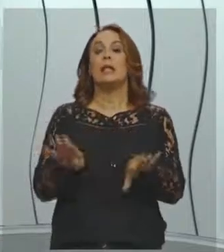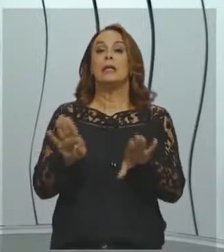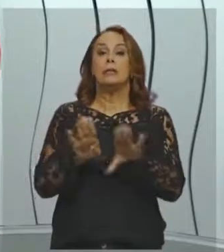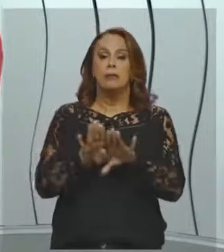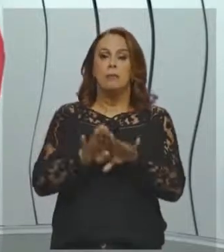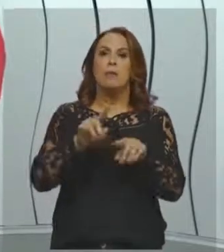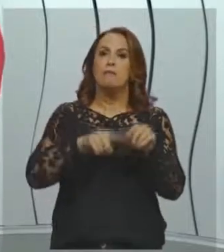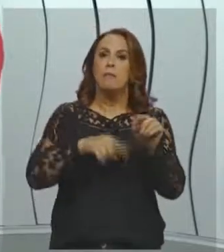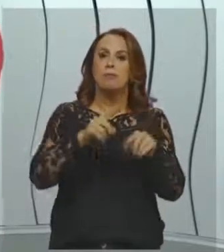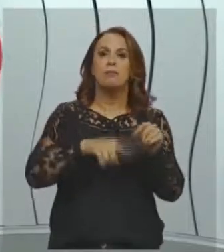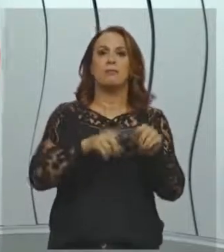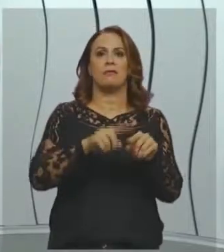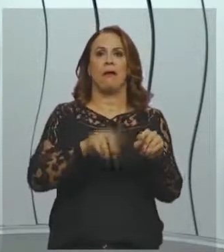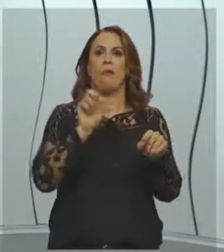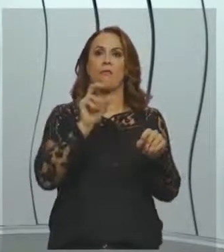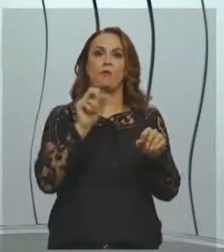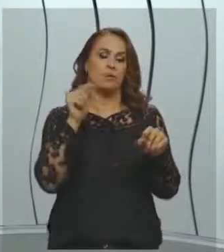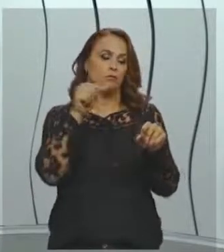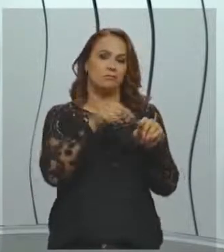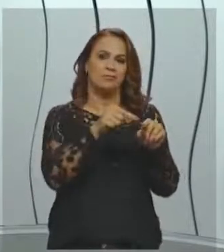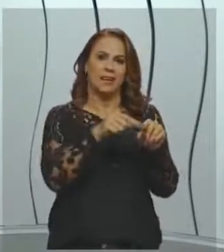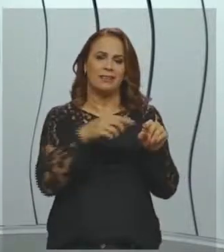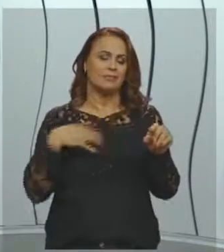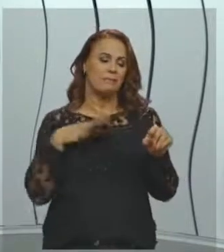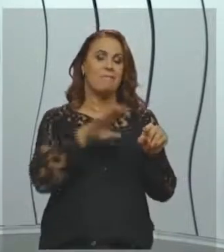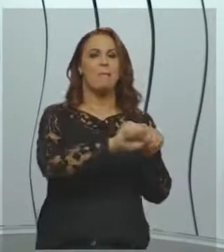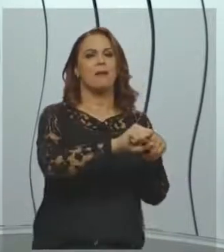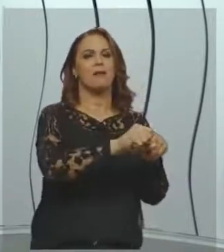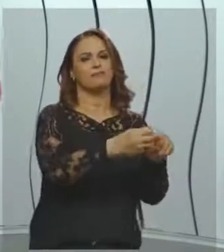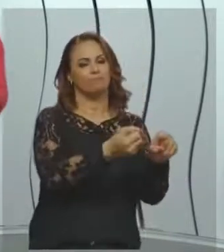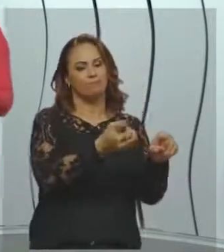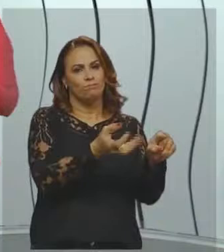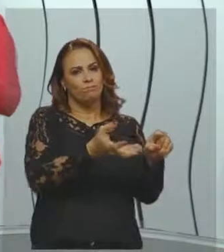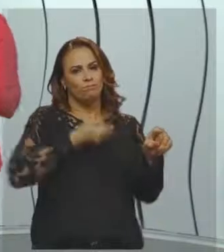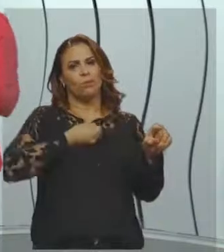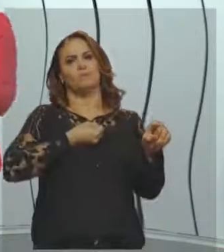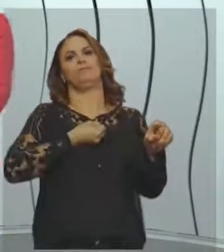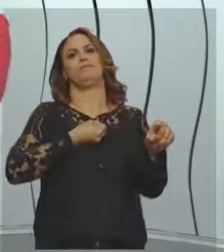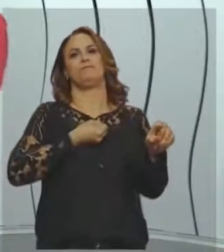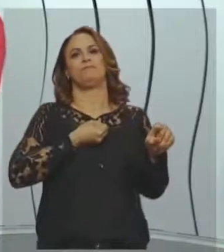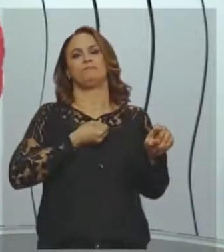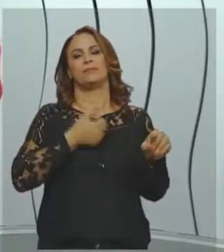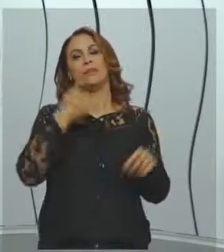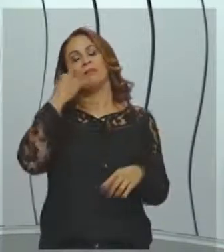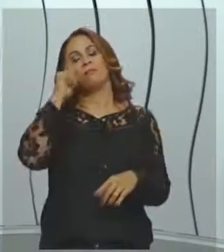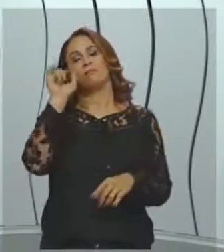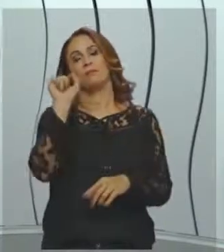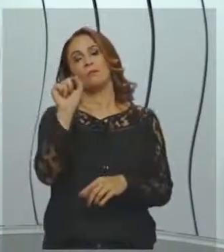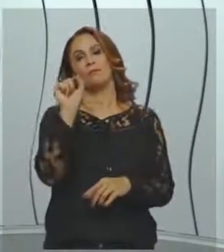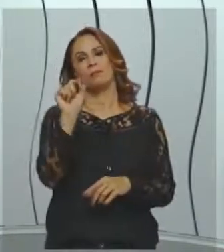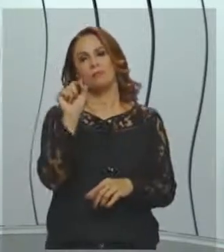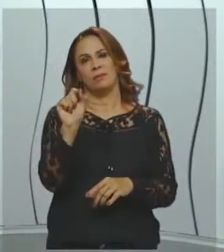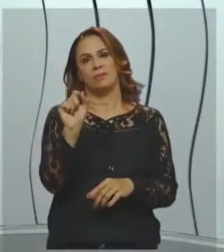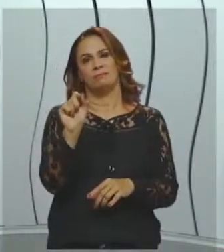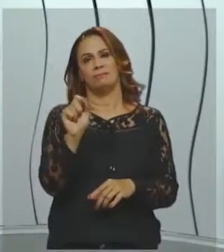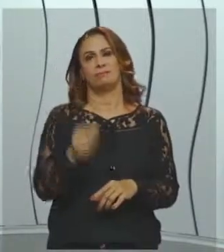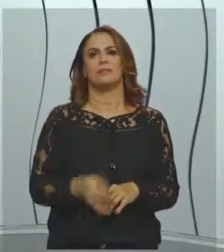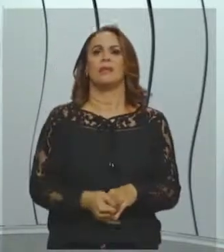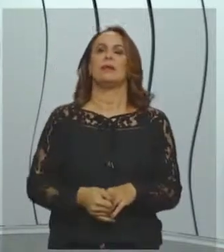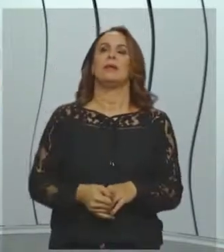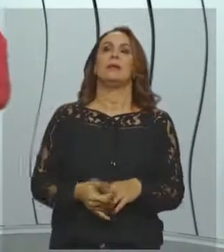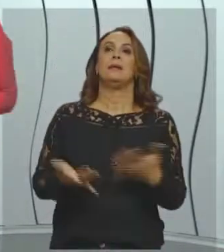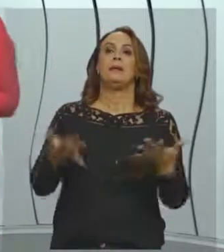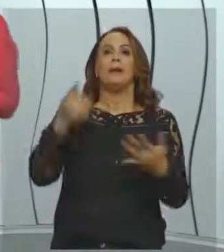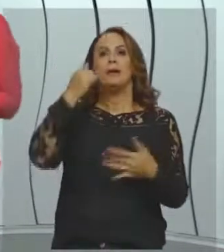com superfícies contaminadas com o vírus. A prevenção, então, o melhor remédio é evitar o